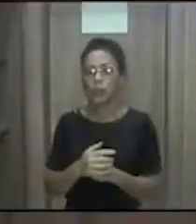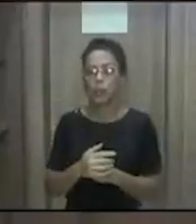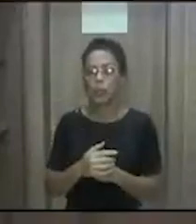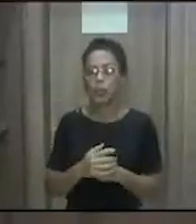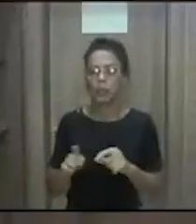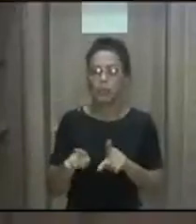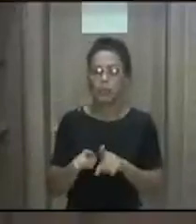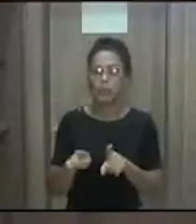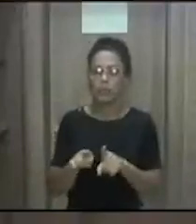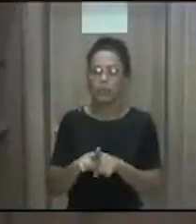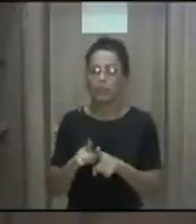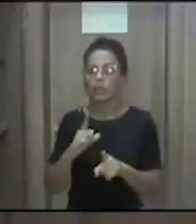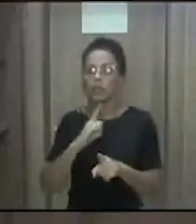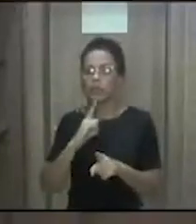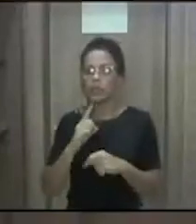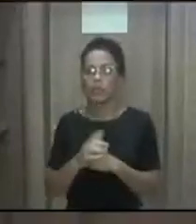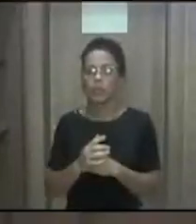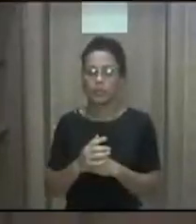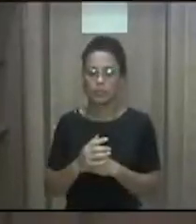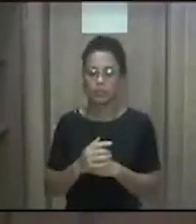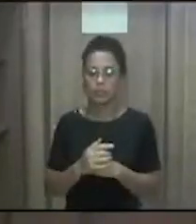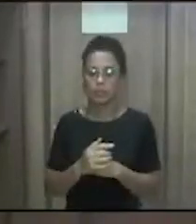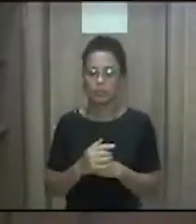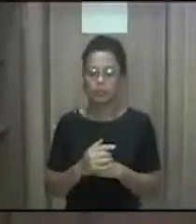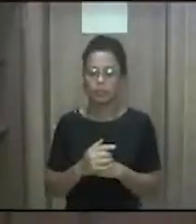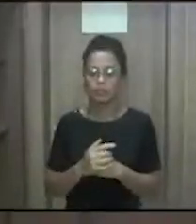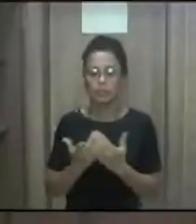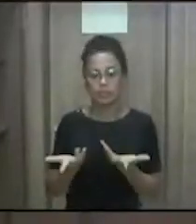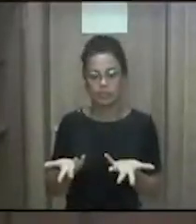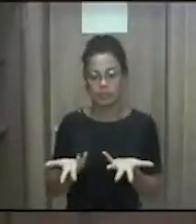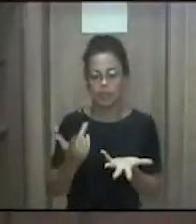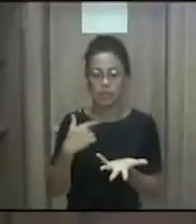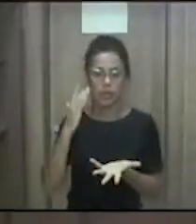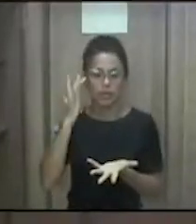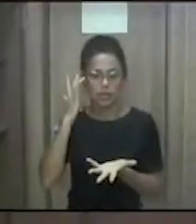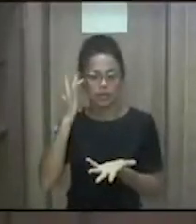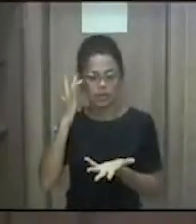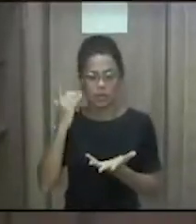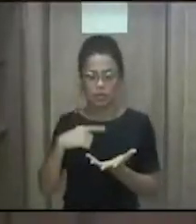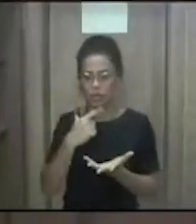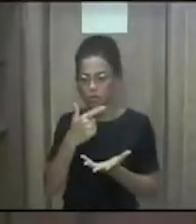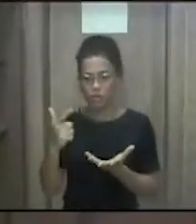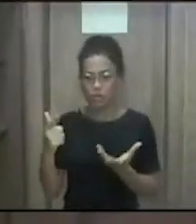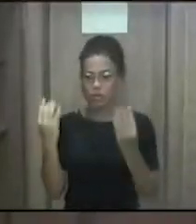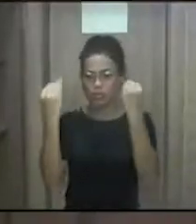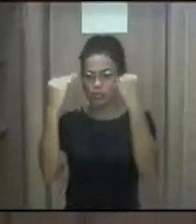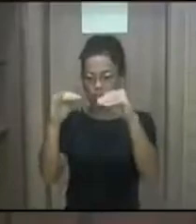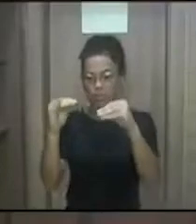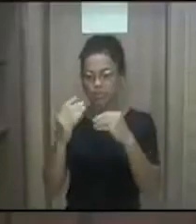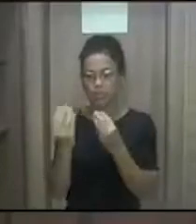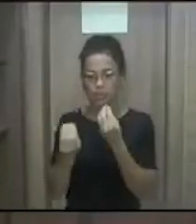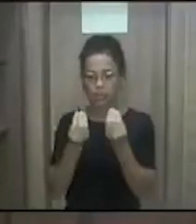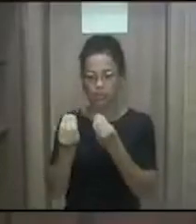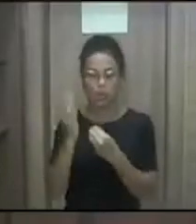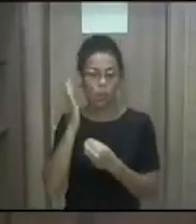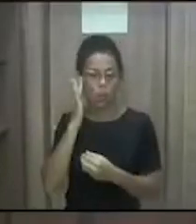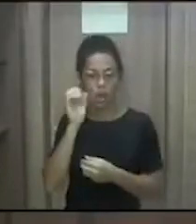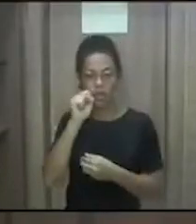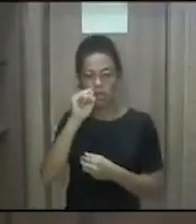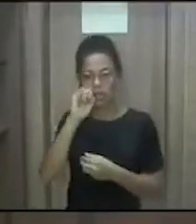abrir um laboratório também, né? Mas, de fato, essa ilusão eu não tenho, infelizmente. Talvez sim eu tenha.